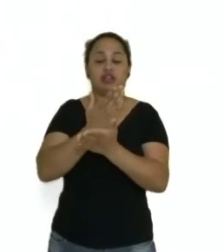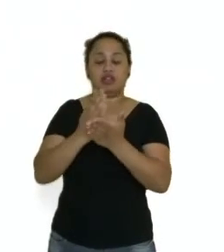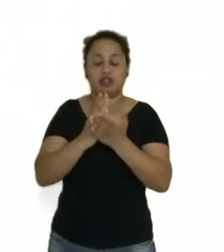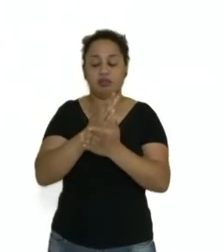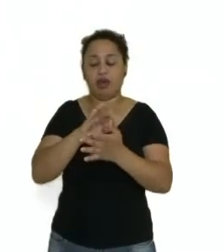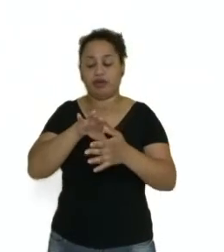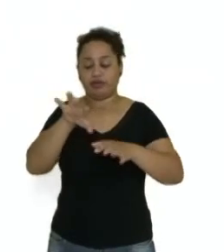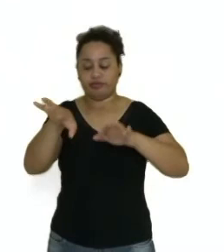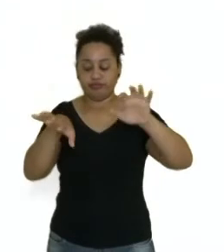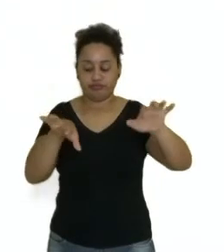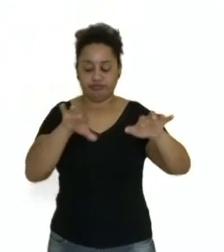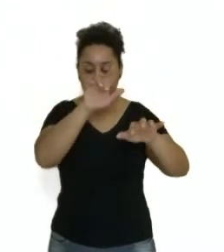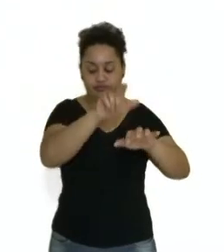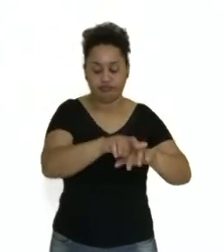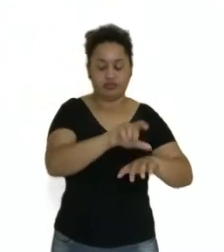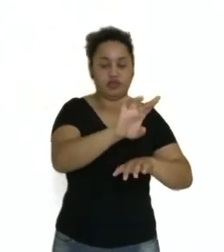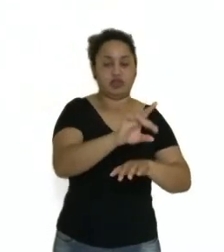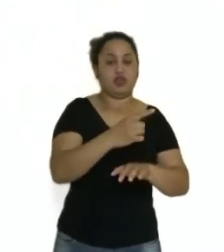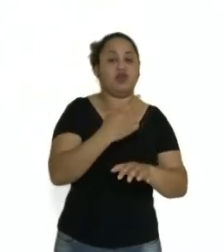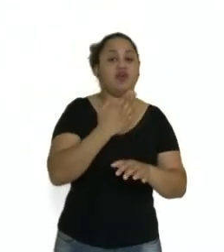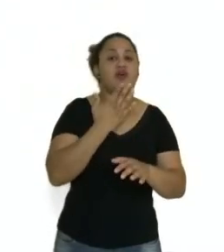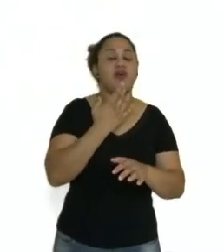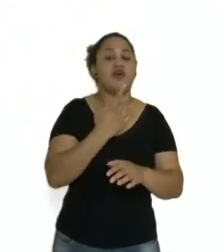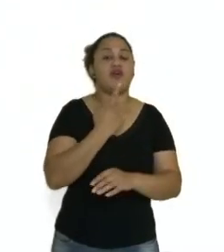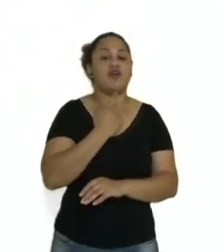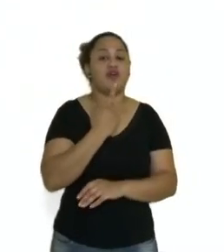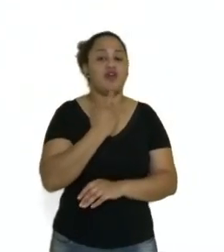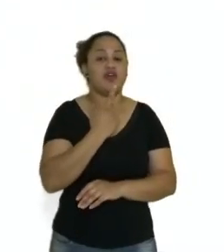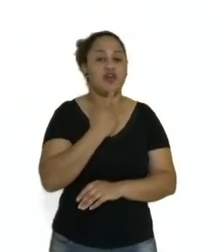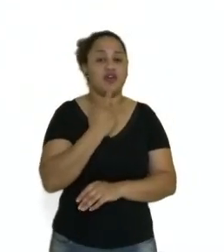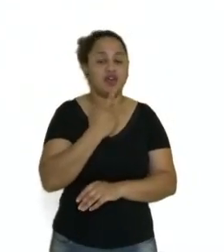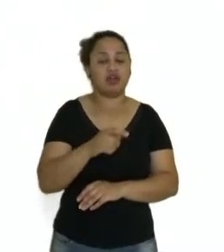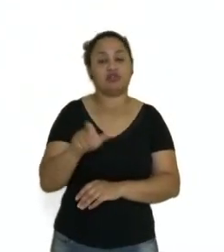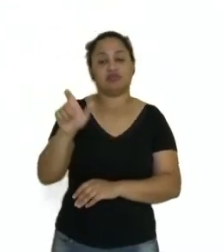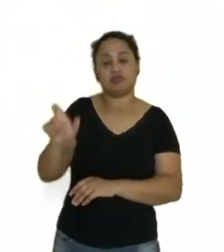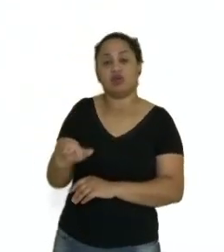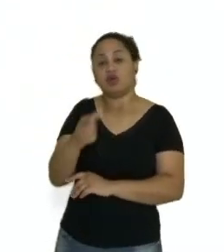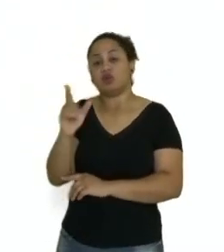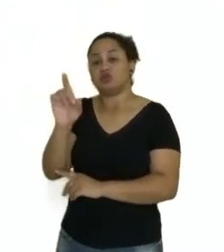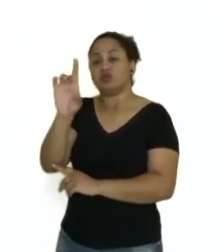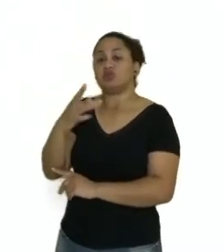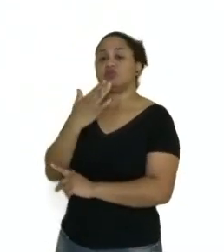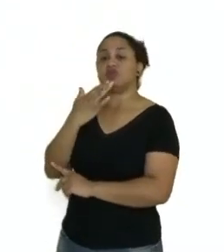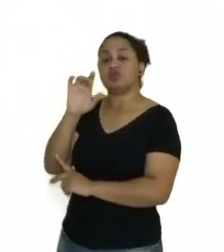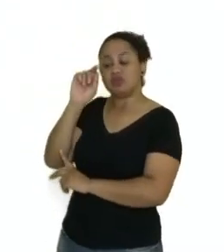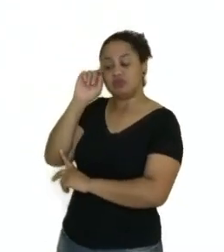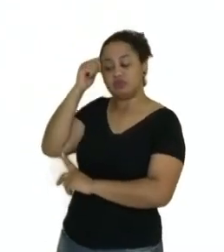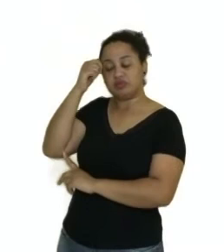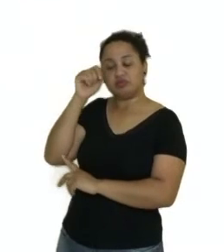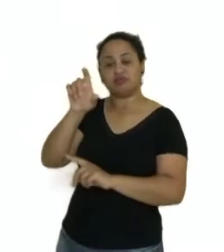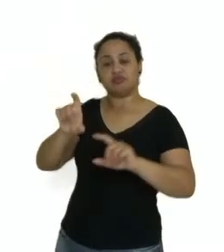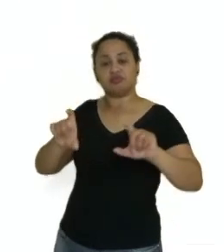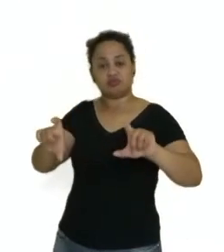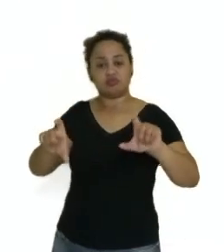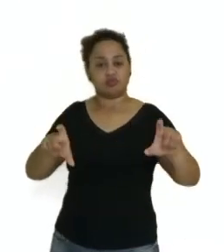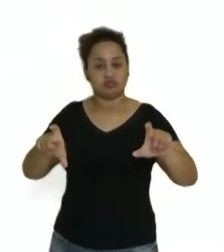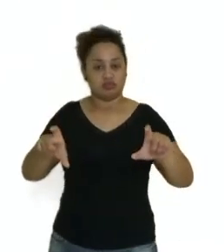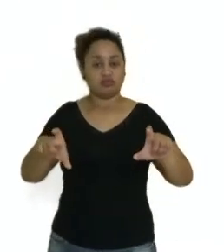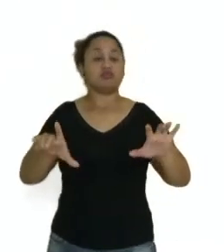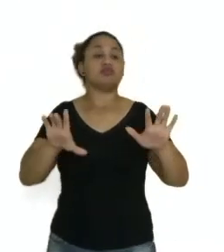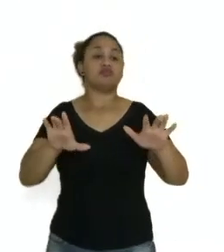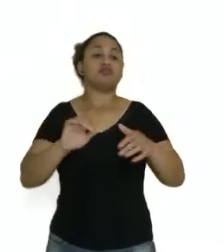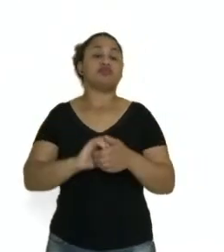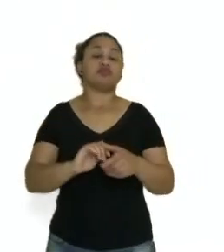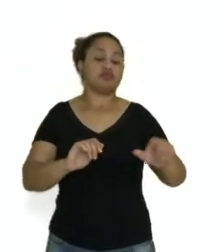dois montes. Um somente com a cor, né, das cartas vermelha, outro com a cor das cartas preta. Então